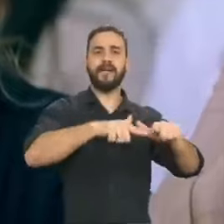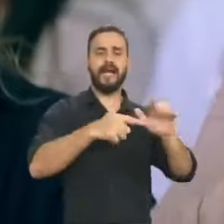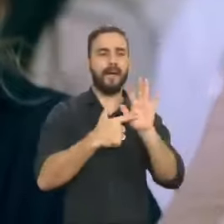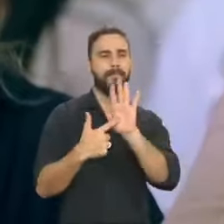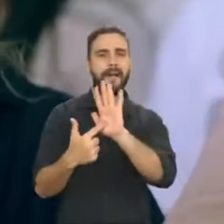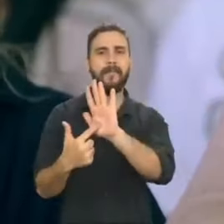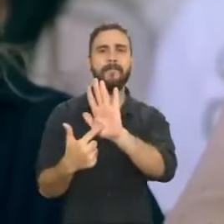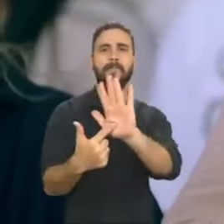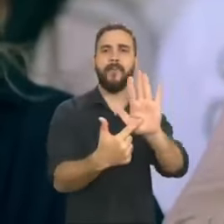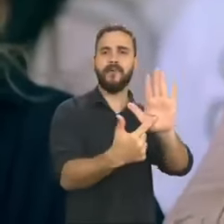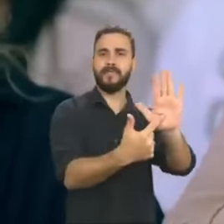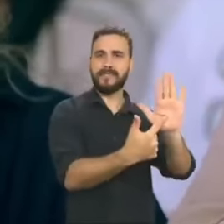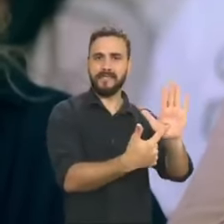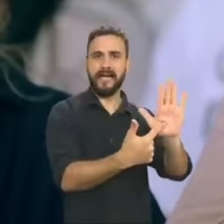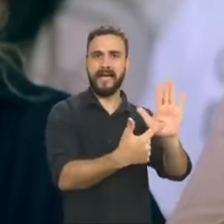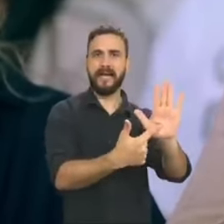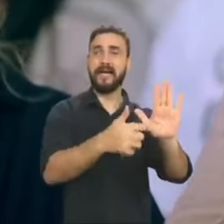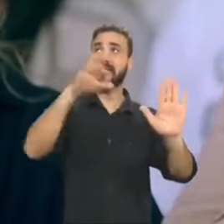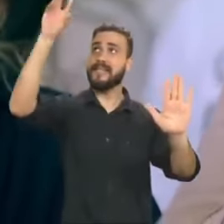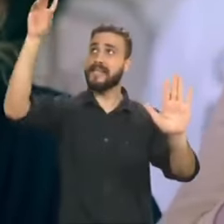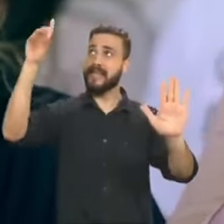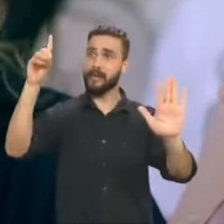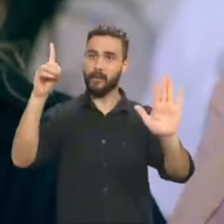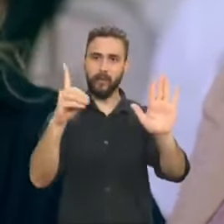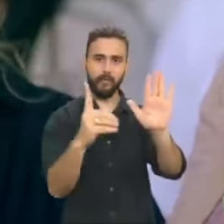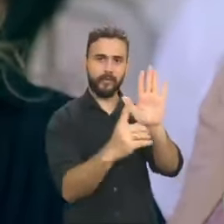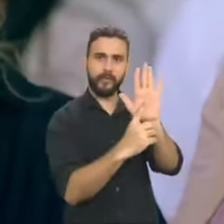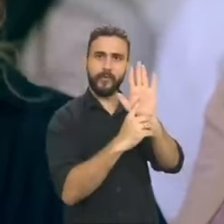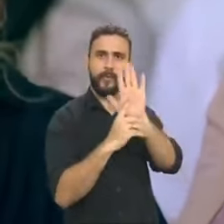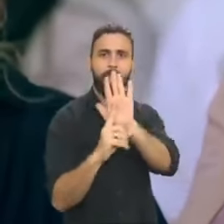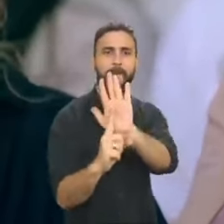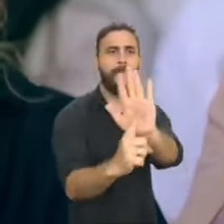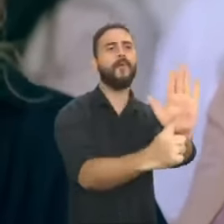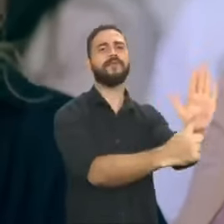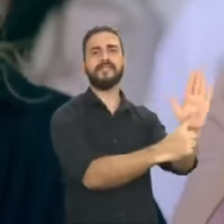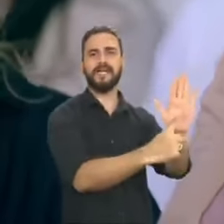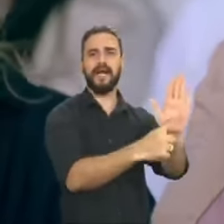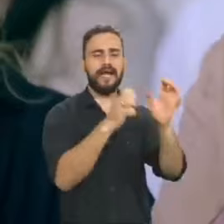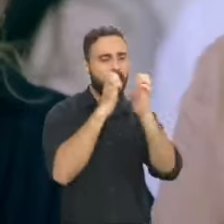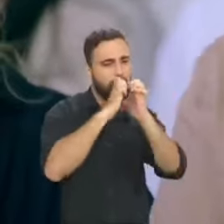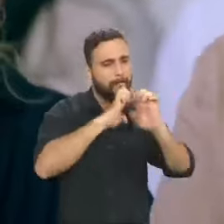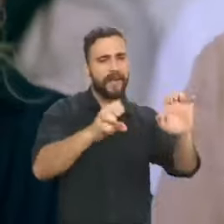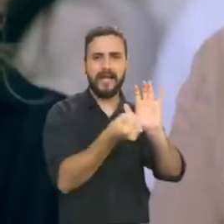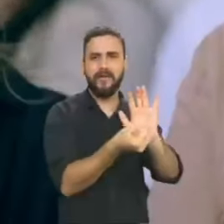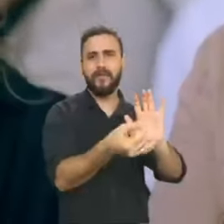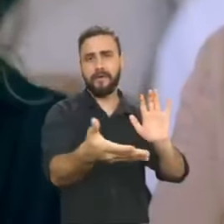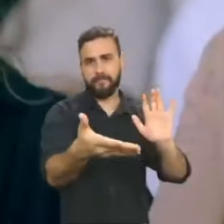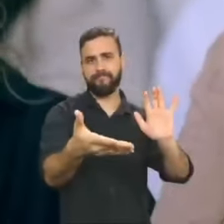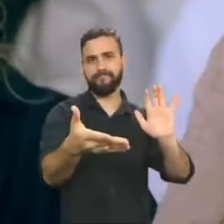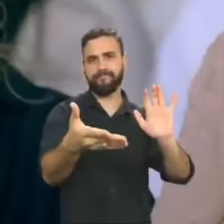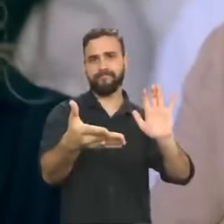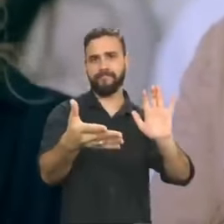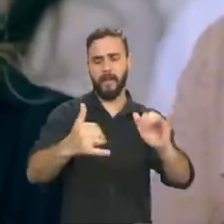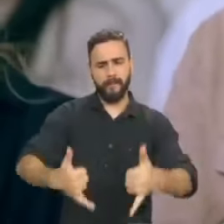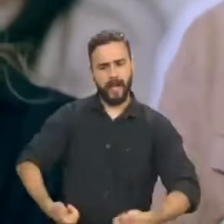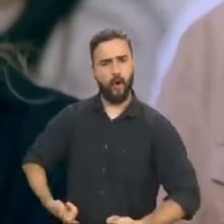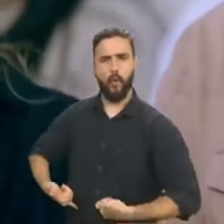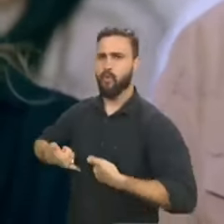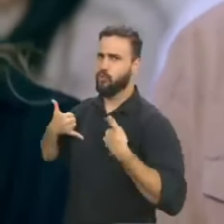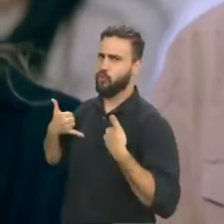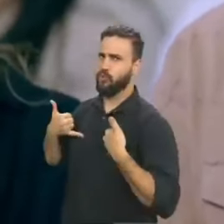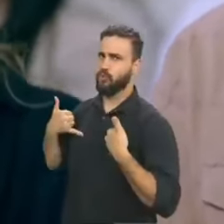salvos, está consumado, nós já somos salvos. Essas obras não são para o nosso nome crescer, como diz o querido